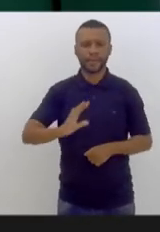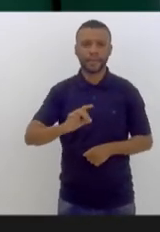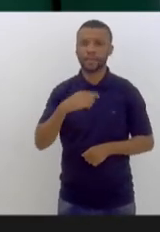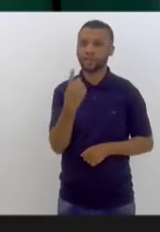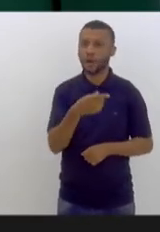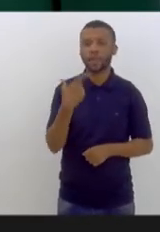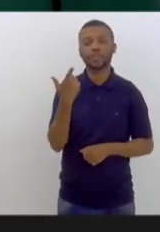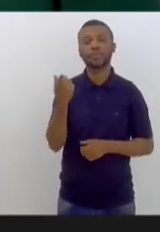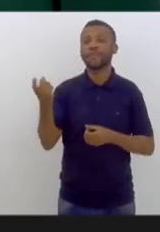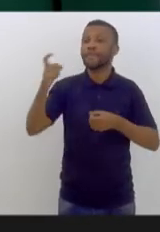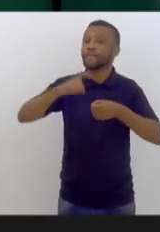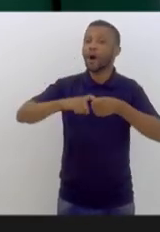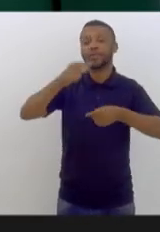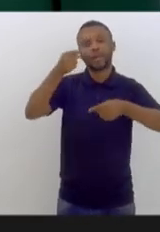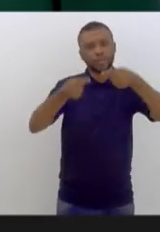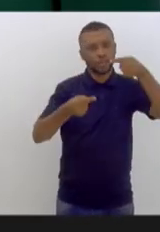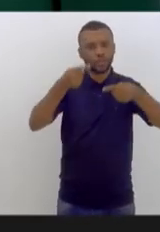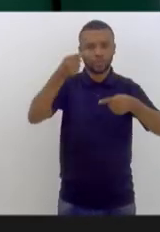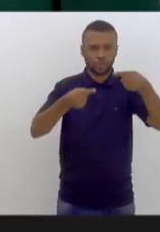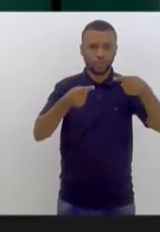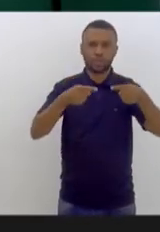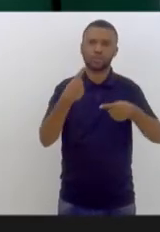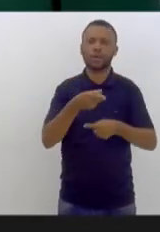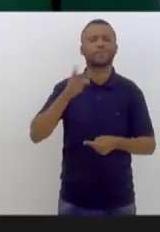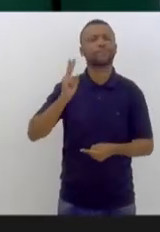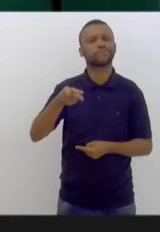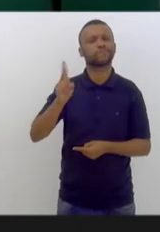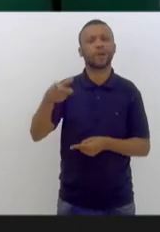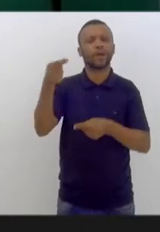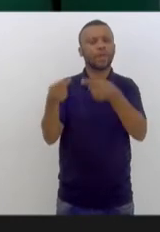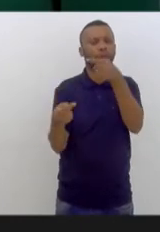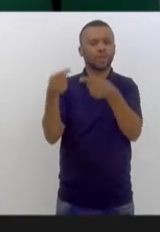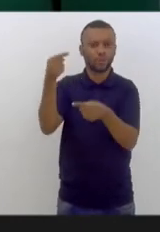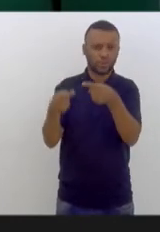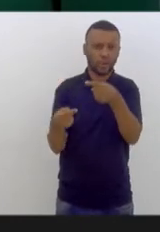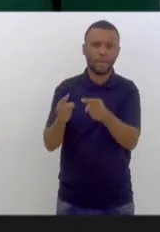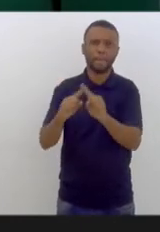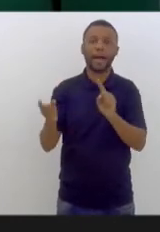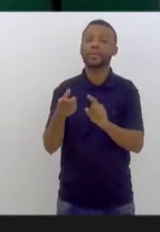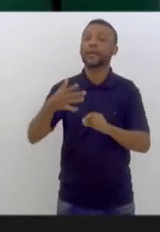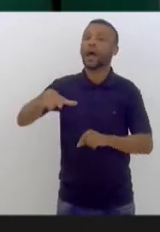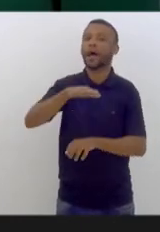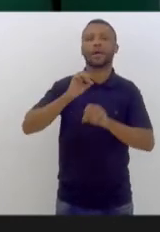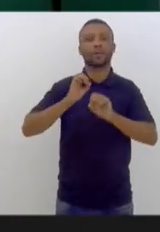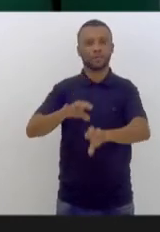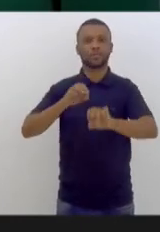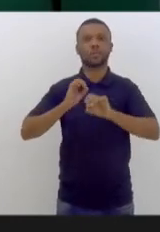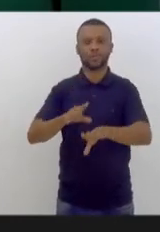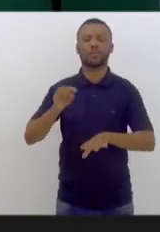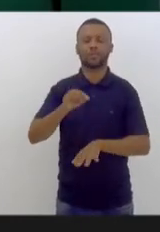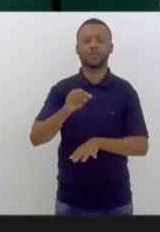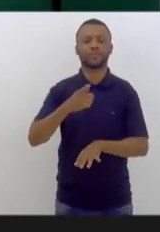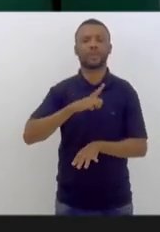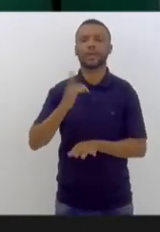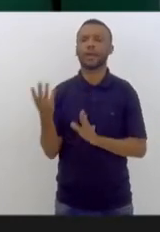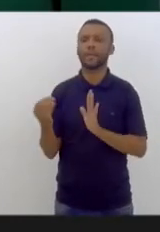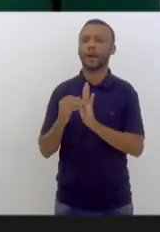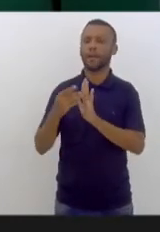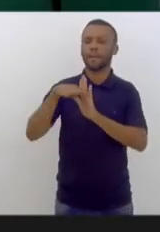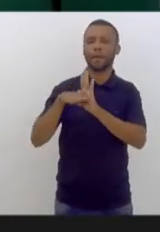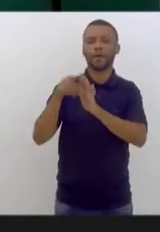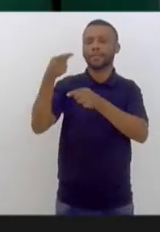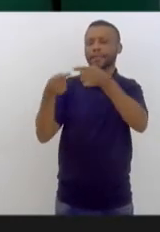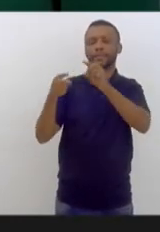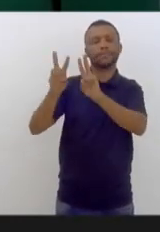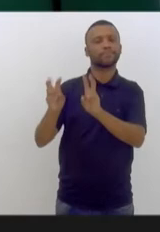gente retome essa discussão, que a gente mantenha essa discussão, mas que a educação ela seja incluída nesse